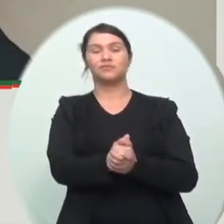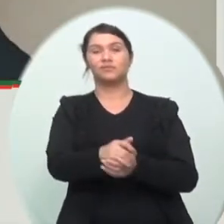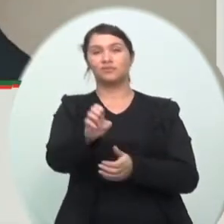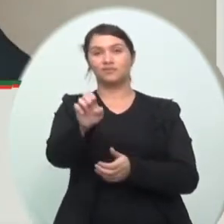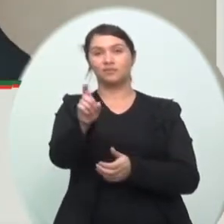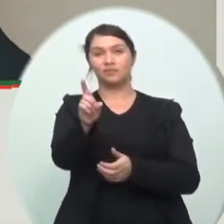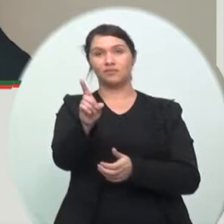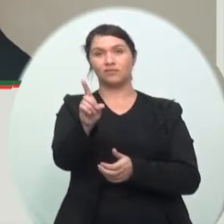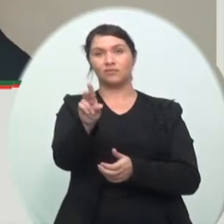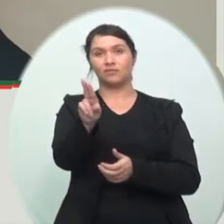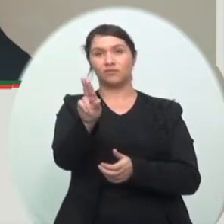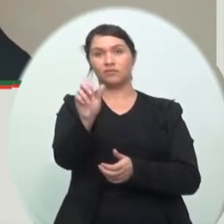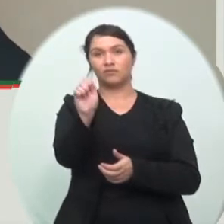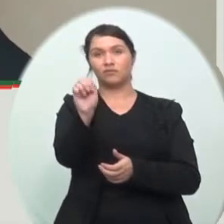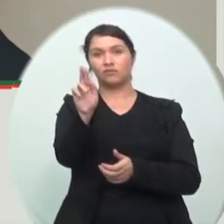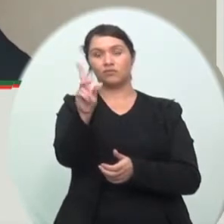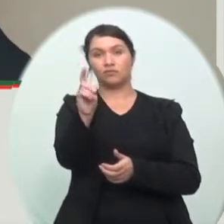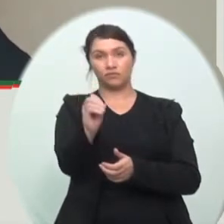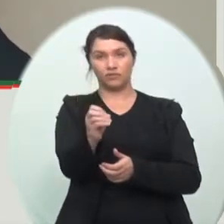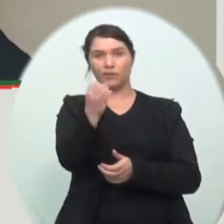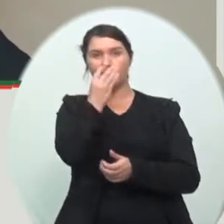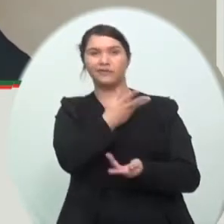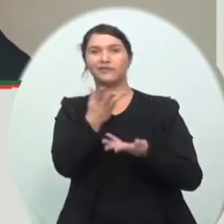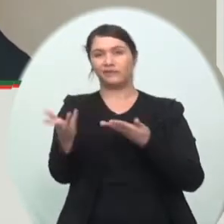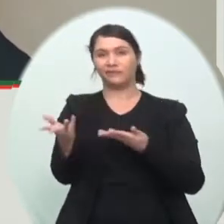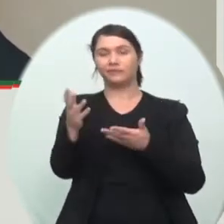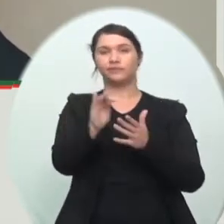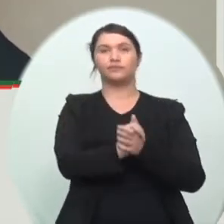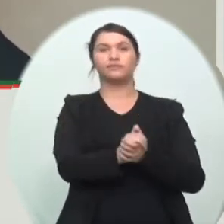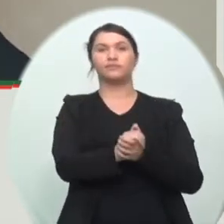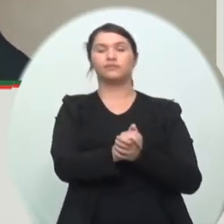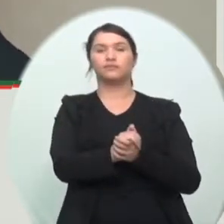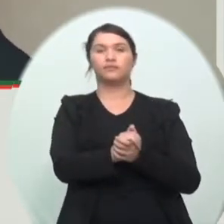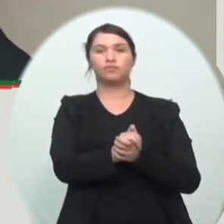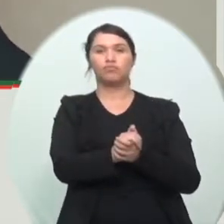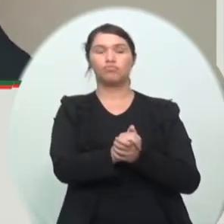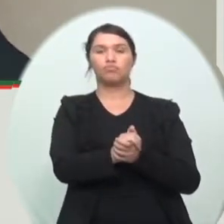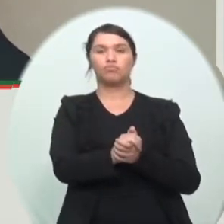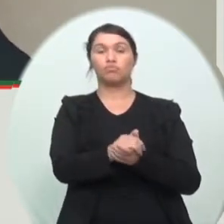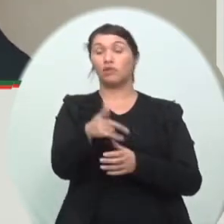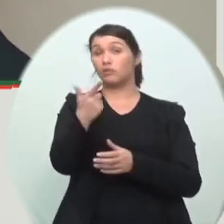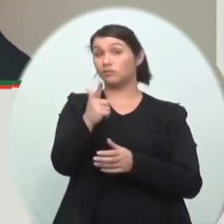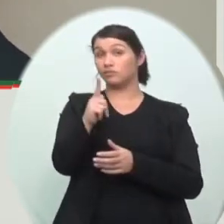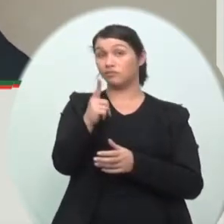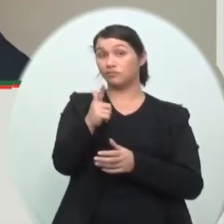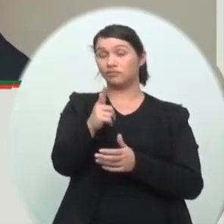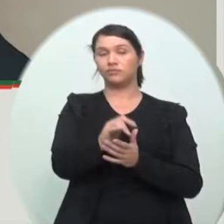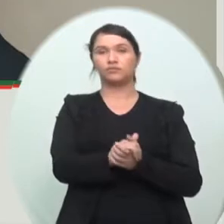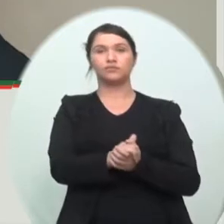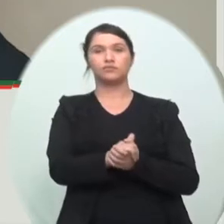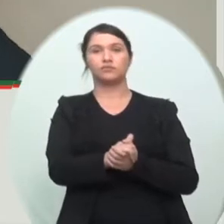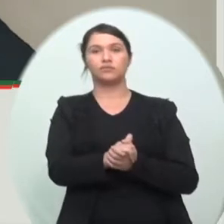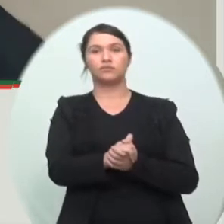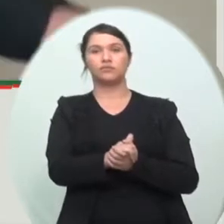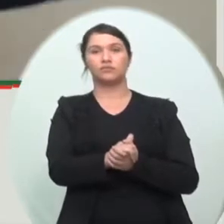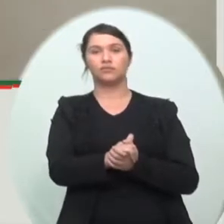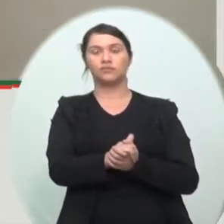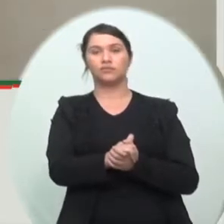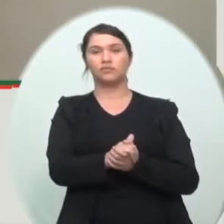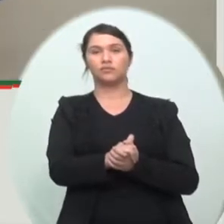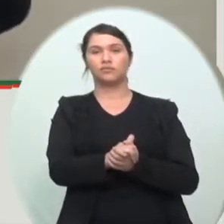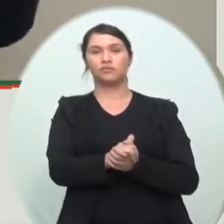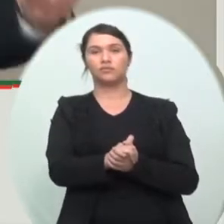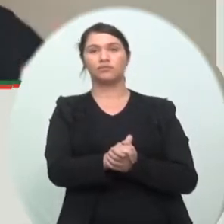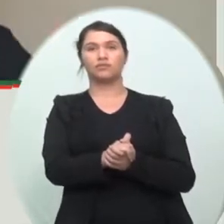estava trabalhando, mas seja bem-vindo, Eduardo. Não tem como essa casa, tem vereador